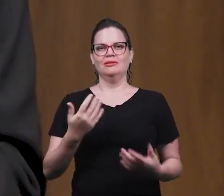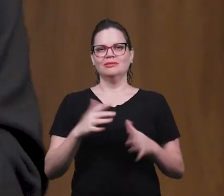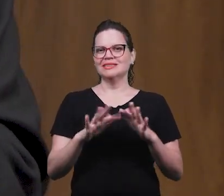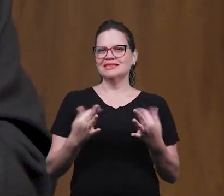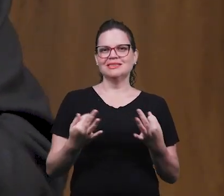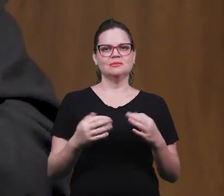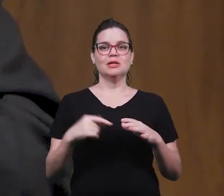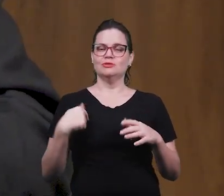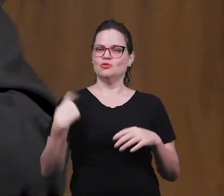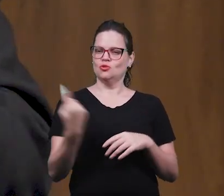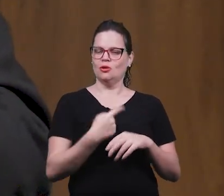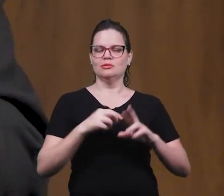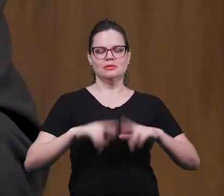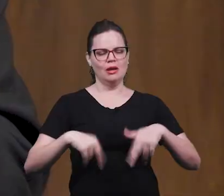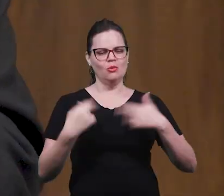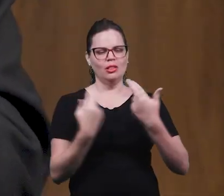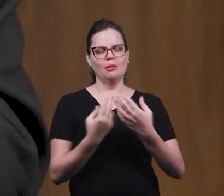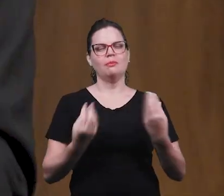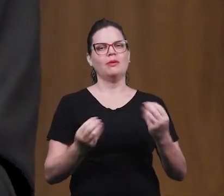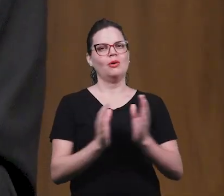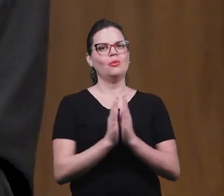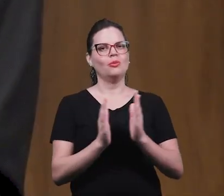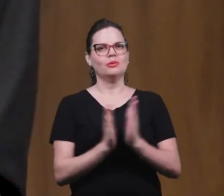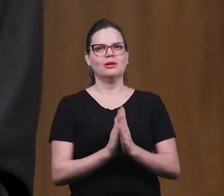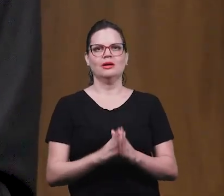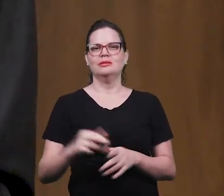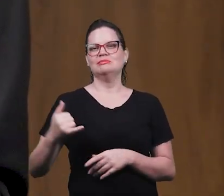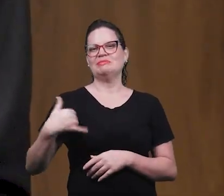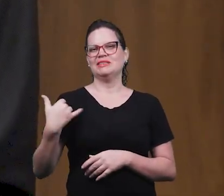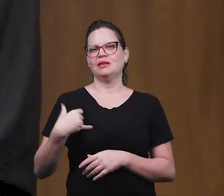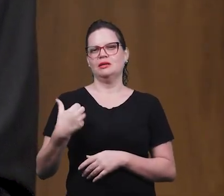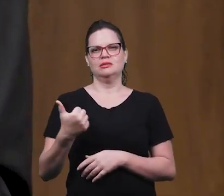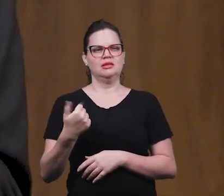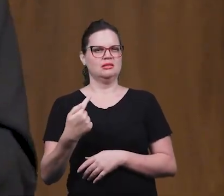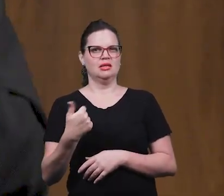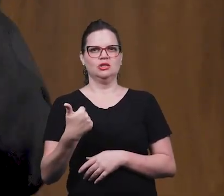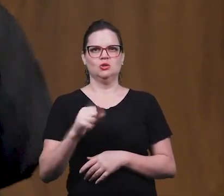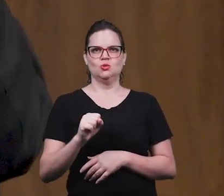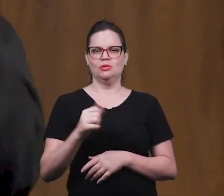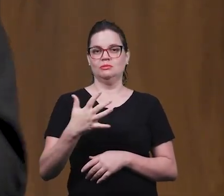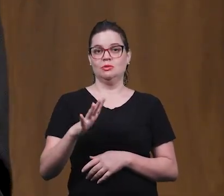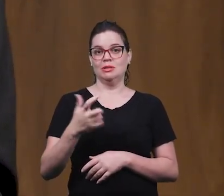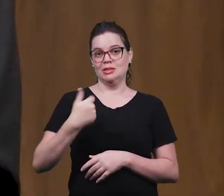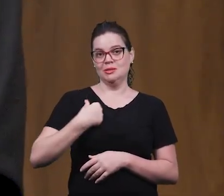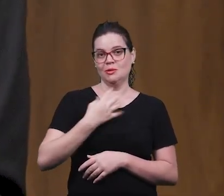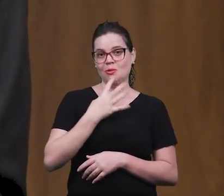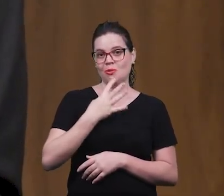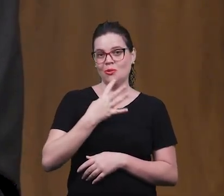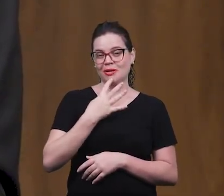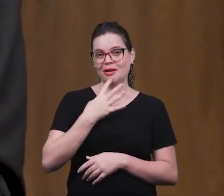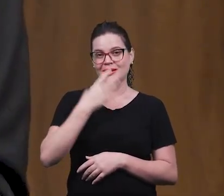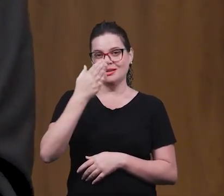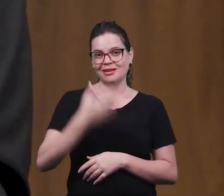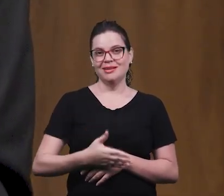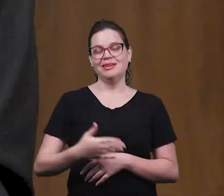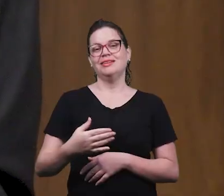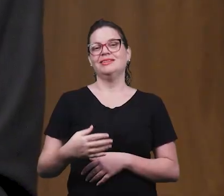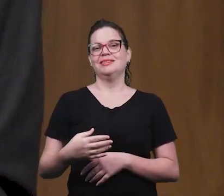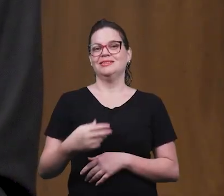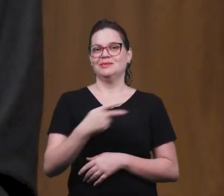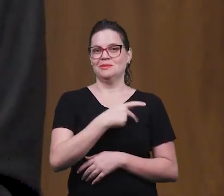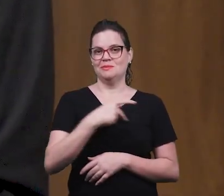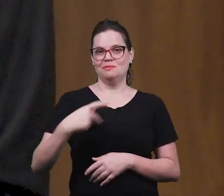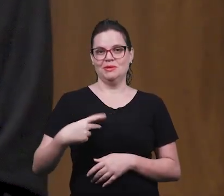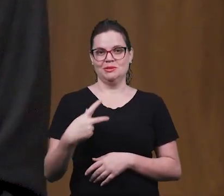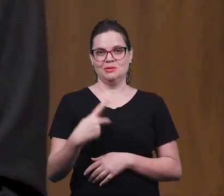orar, para falar sobre a palavra. E a gente tinha 17, 18 anos. Eu conheço o pastor Pedrosa tem seus